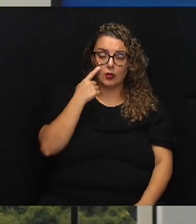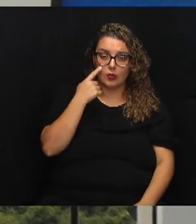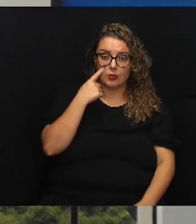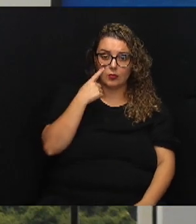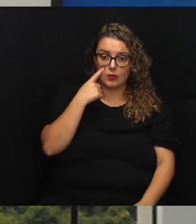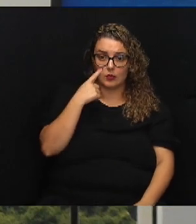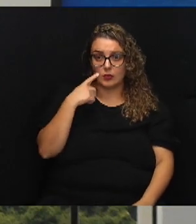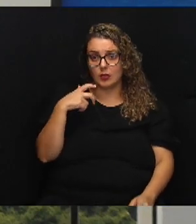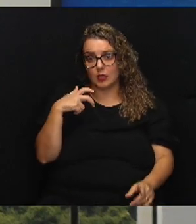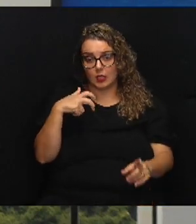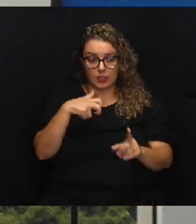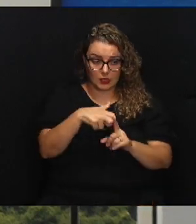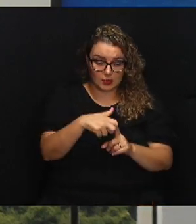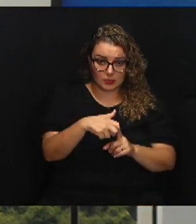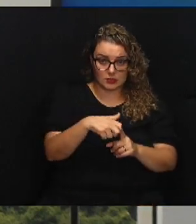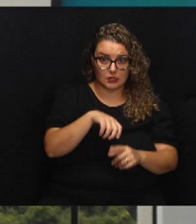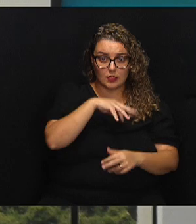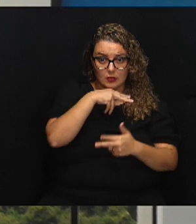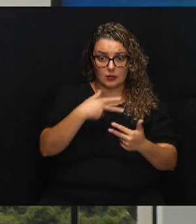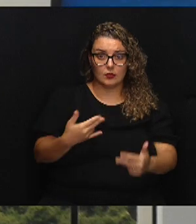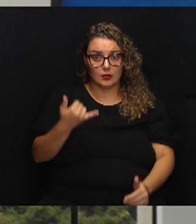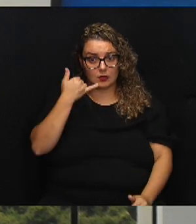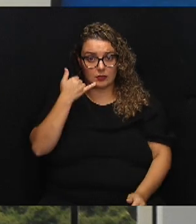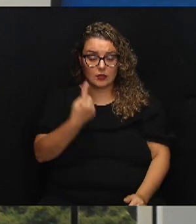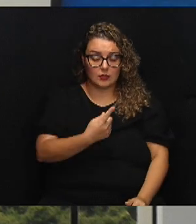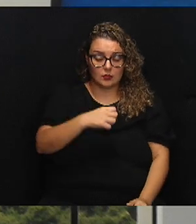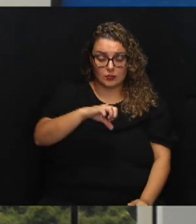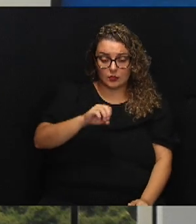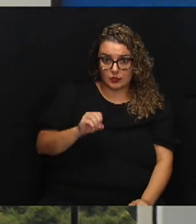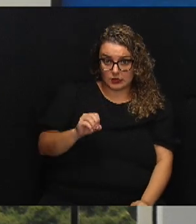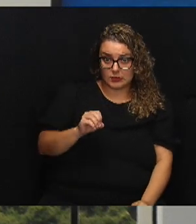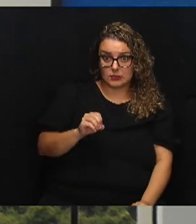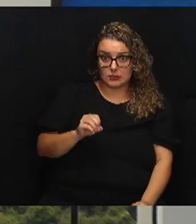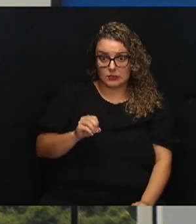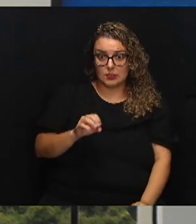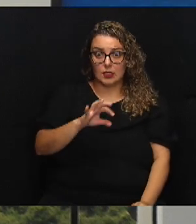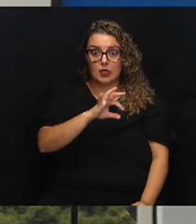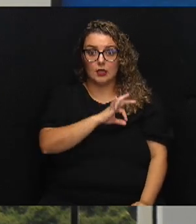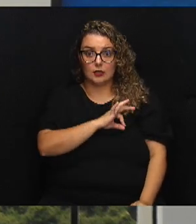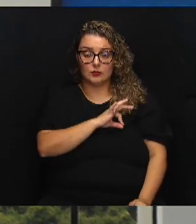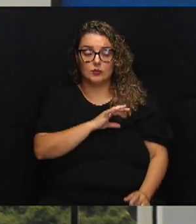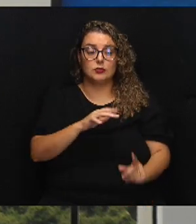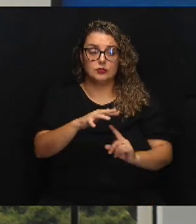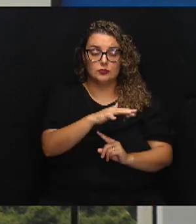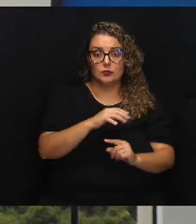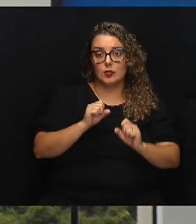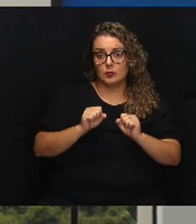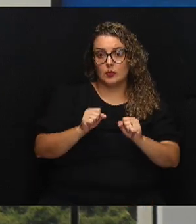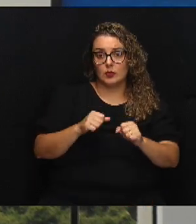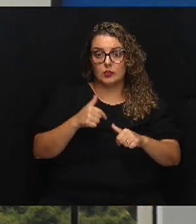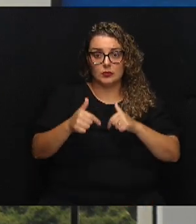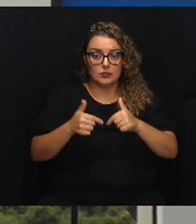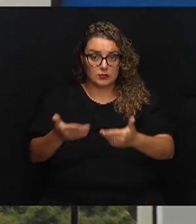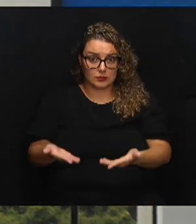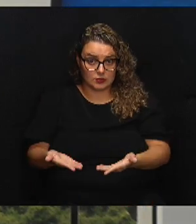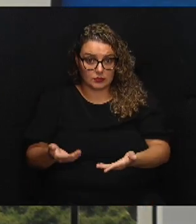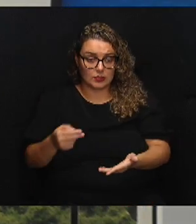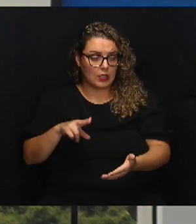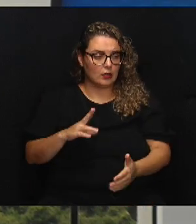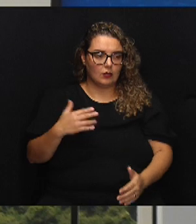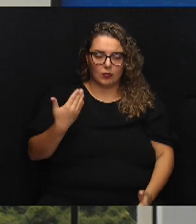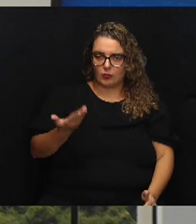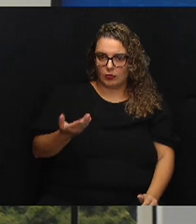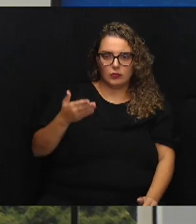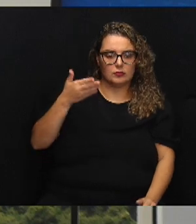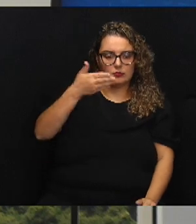ao animal, ela pode ligar no 190, né? Tem a polícia ambiental para poder fazer esse trabalho ou comparecer